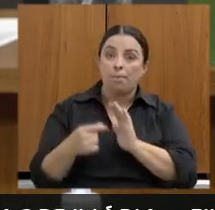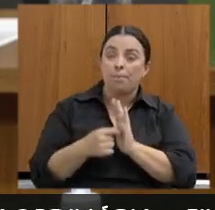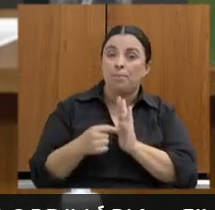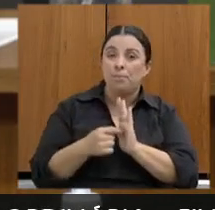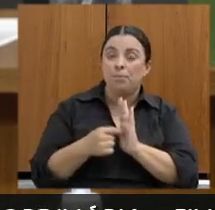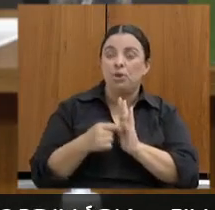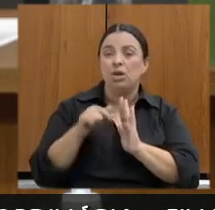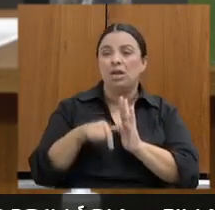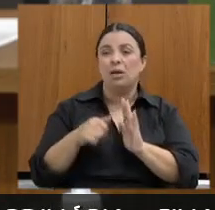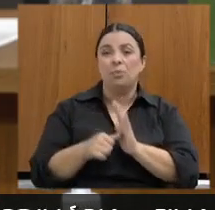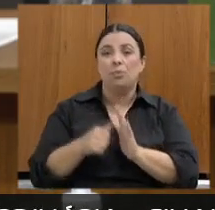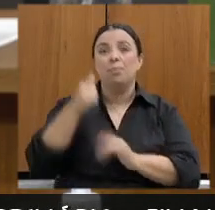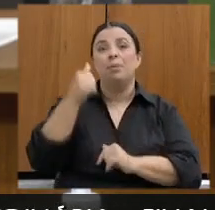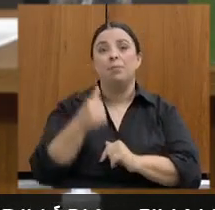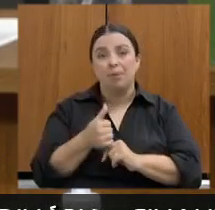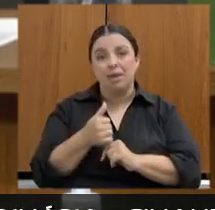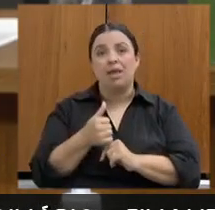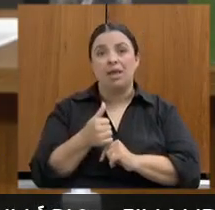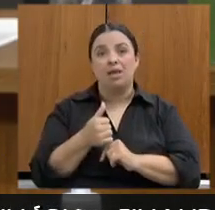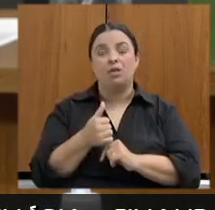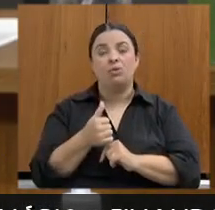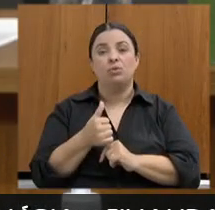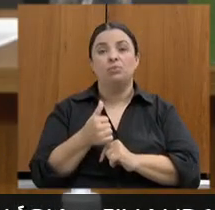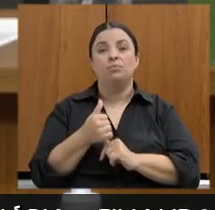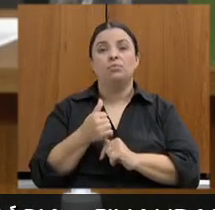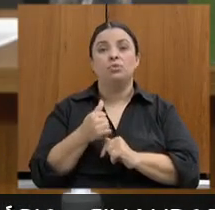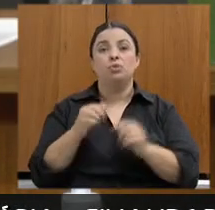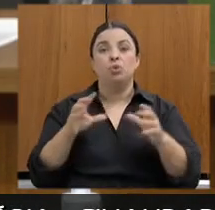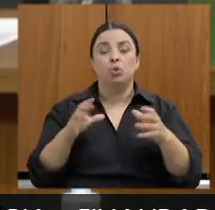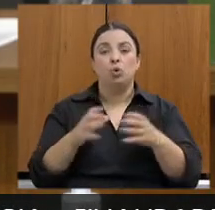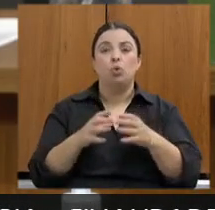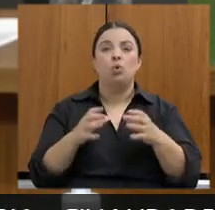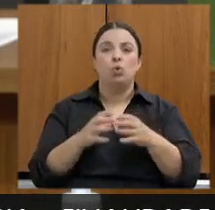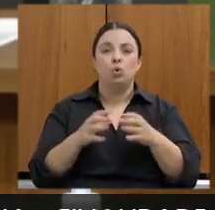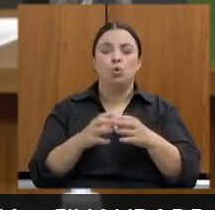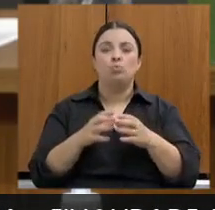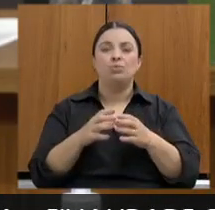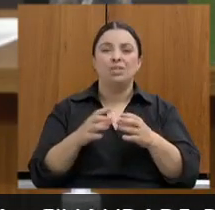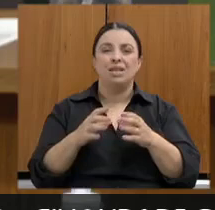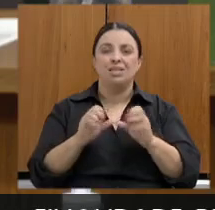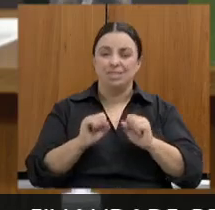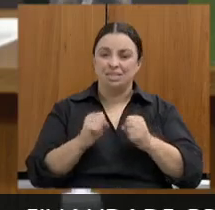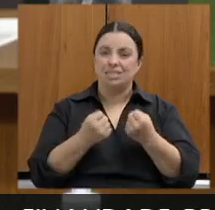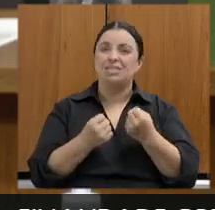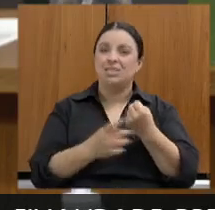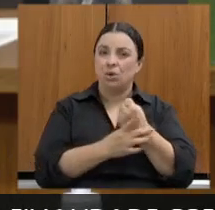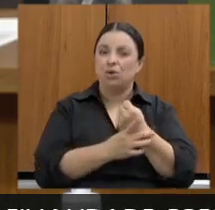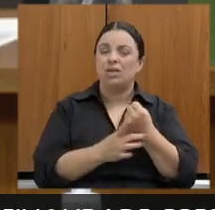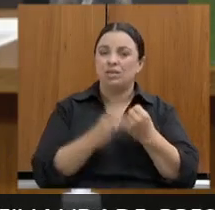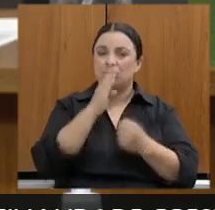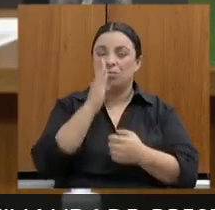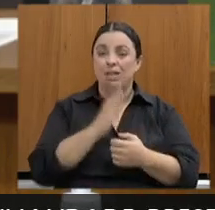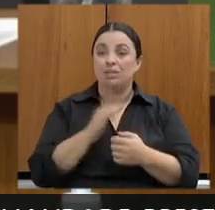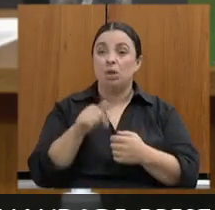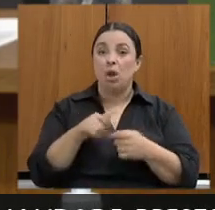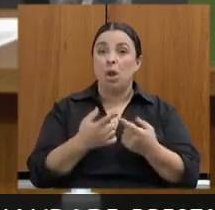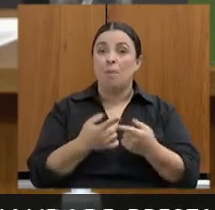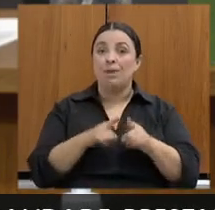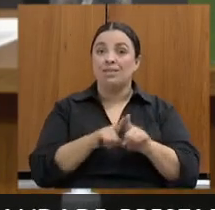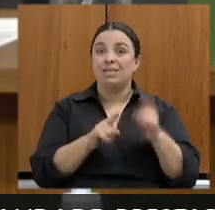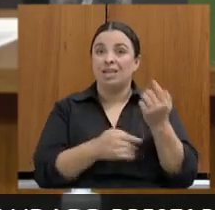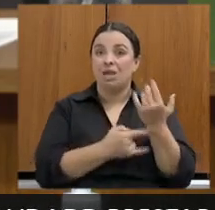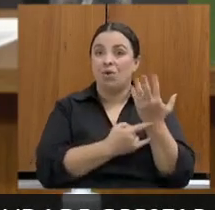primeiro da das forças de segurança do Brasil nessa área uma parceria com a UFMG a gente vai